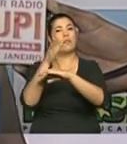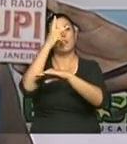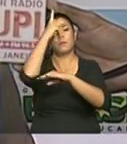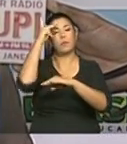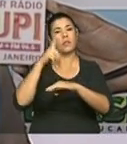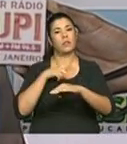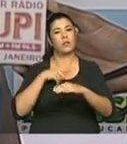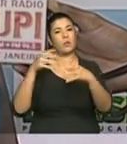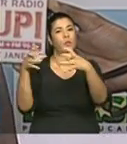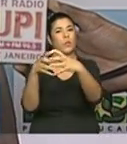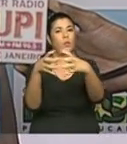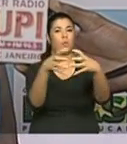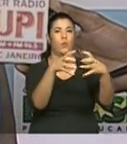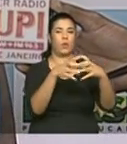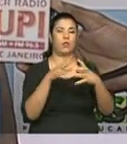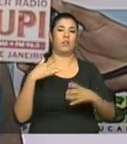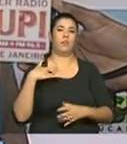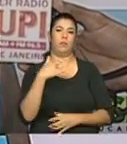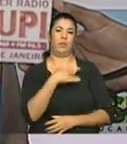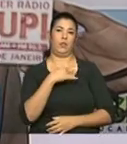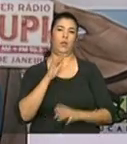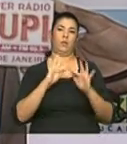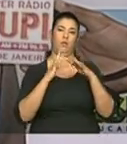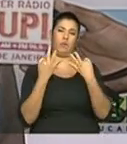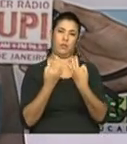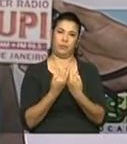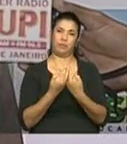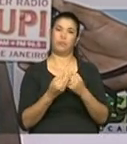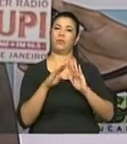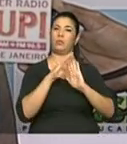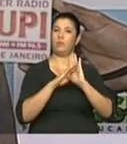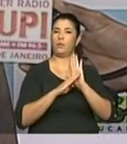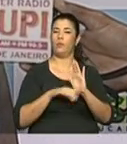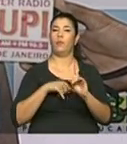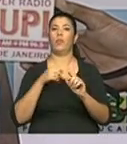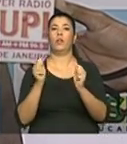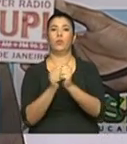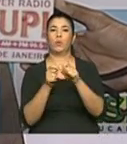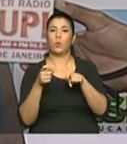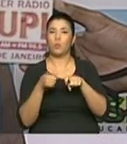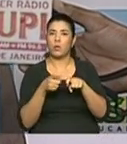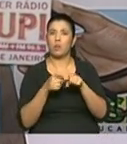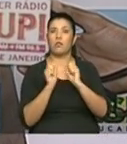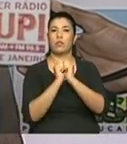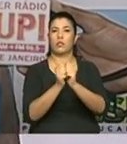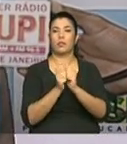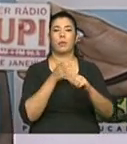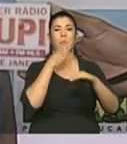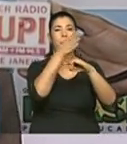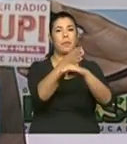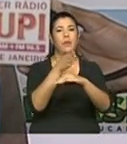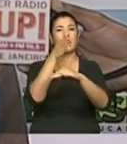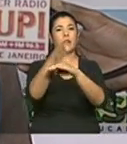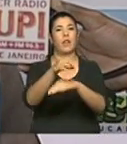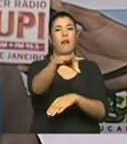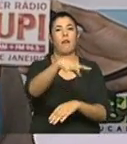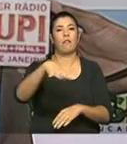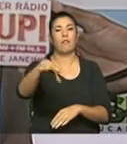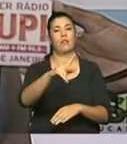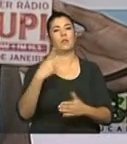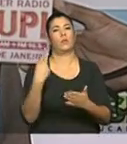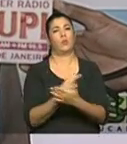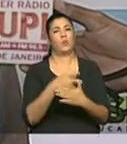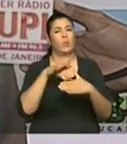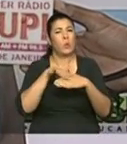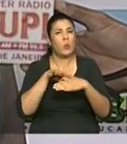pessoas às equipes de saúde da família, programa Mais Médico, chegando agora nas áreas endêmicas, onde a gente não